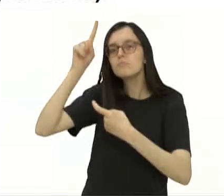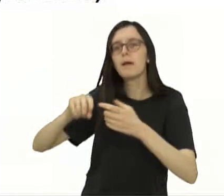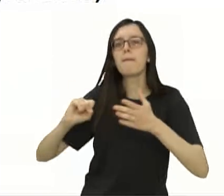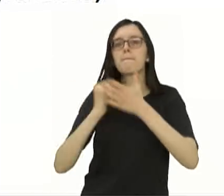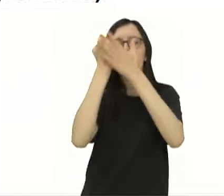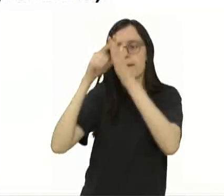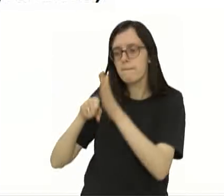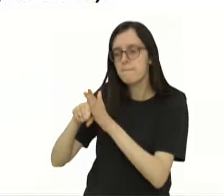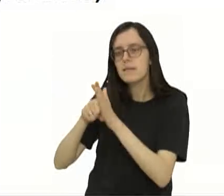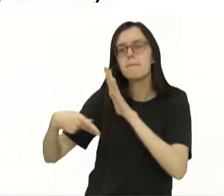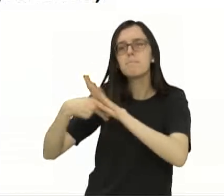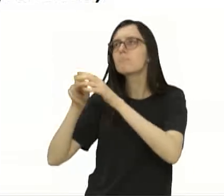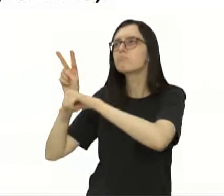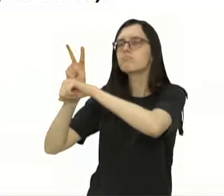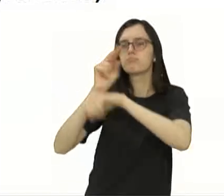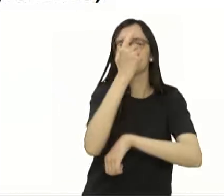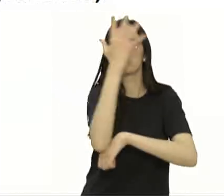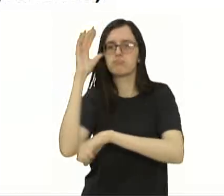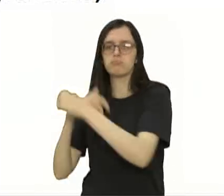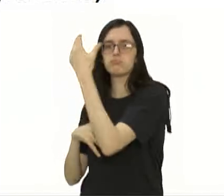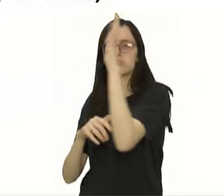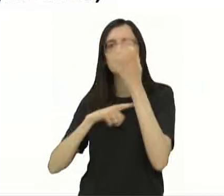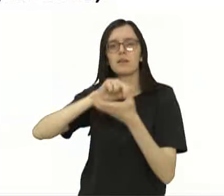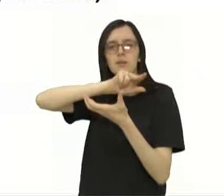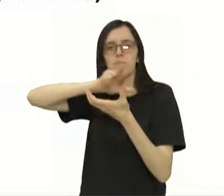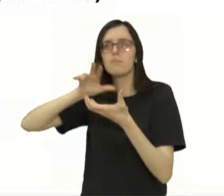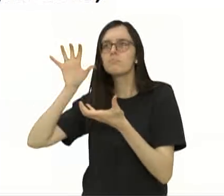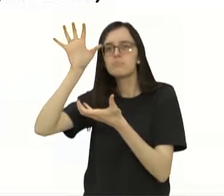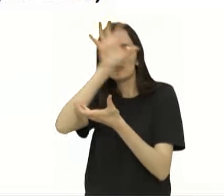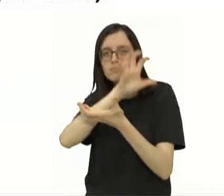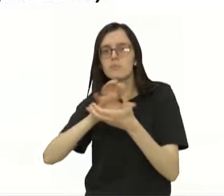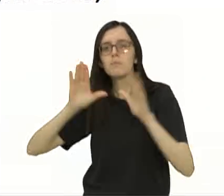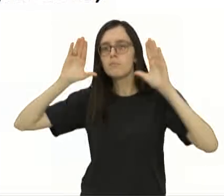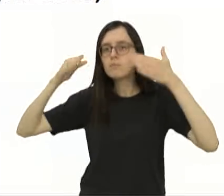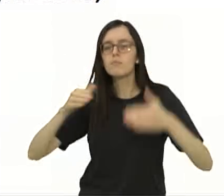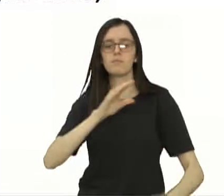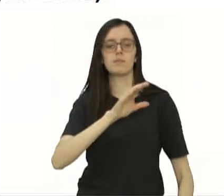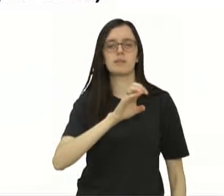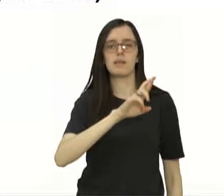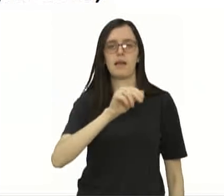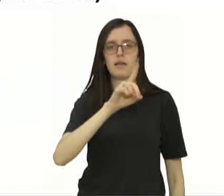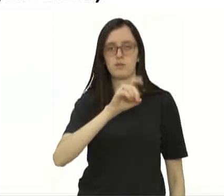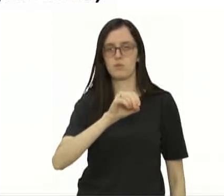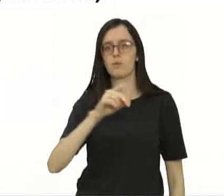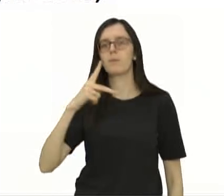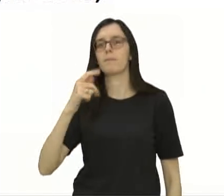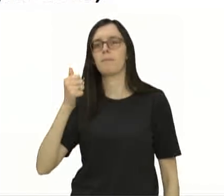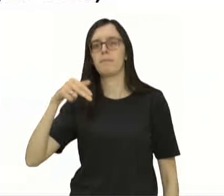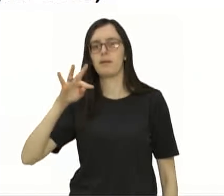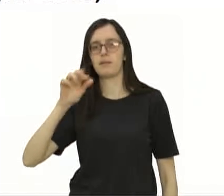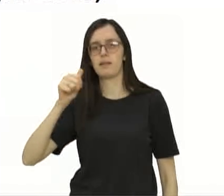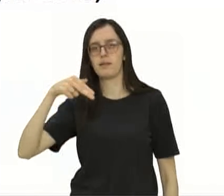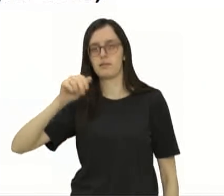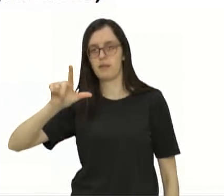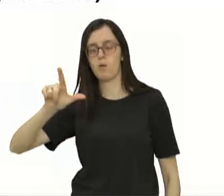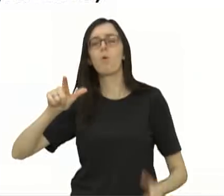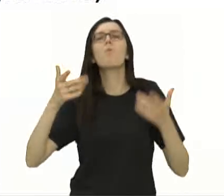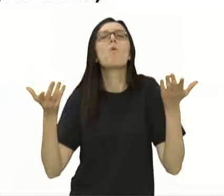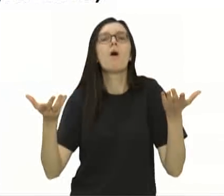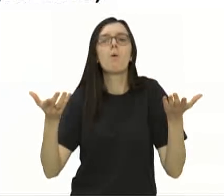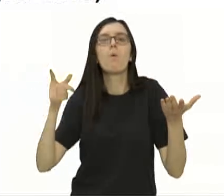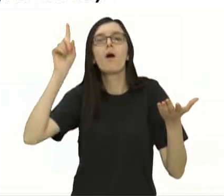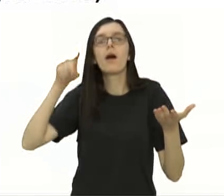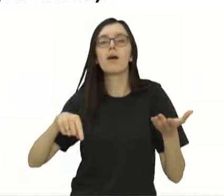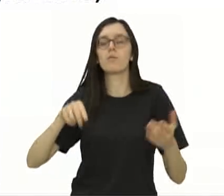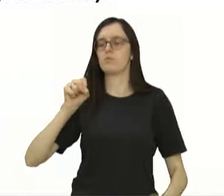patentes e proteção ambiental dos ecossistemas regionais, em especial do Cerrado e do Pantanal? Nós vimos ali que a região